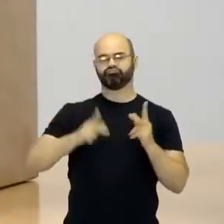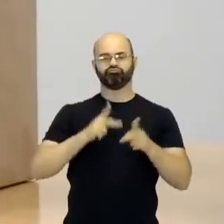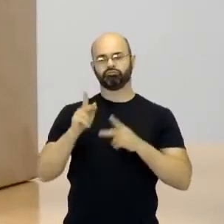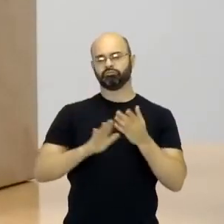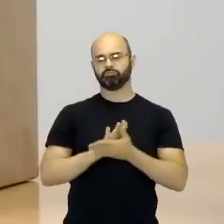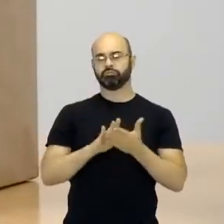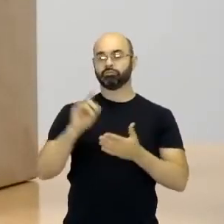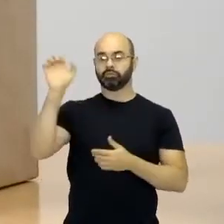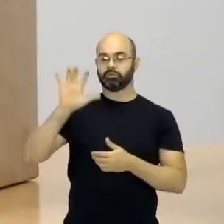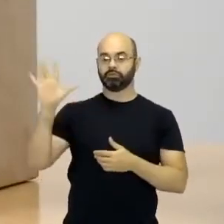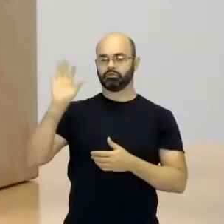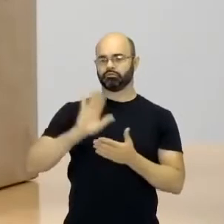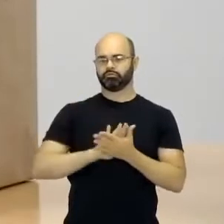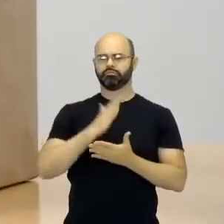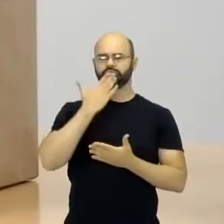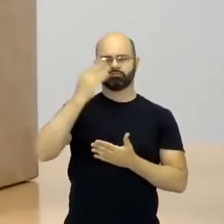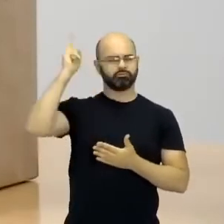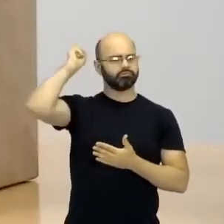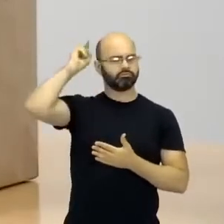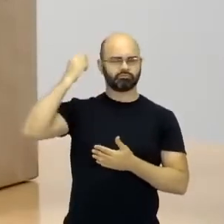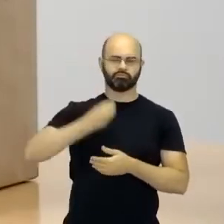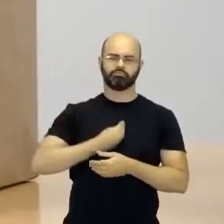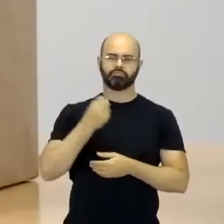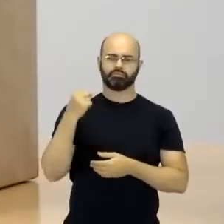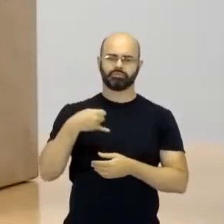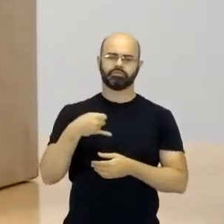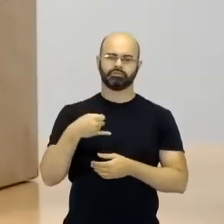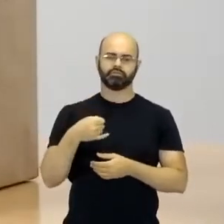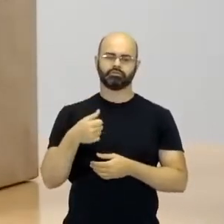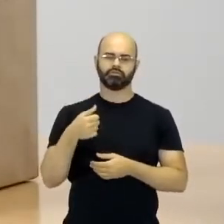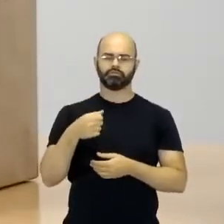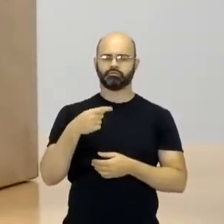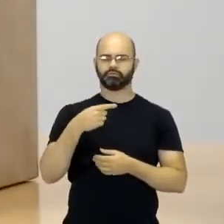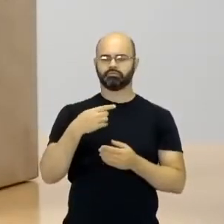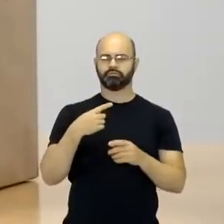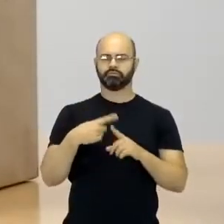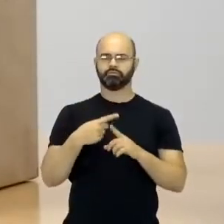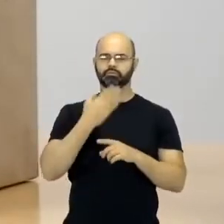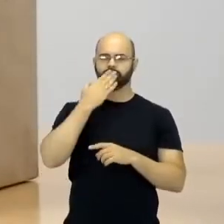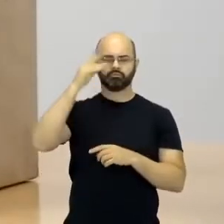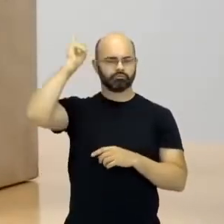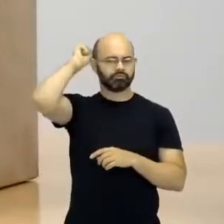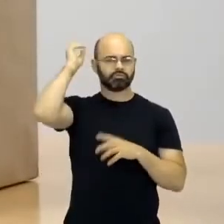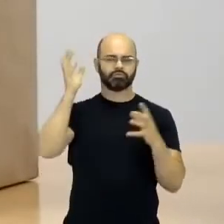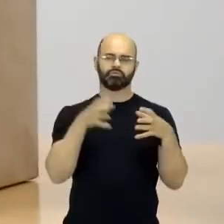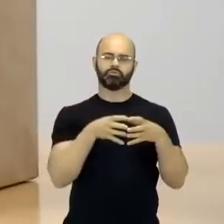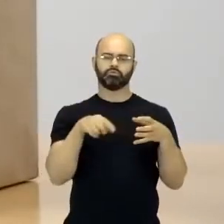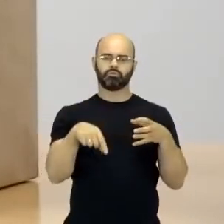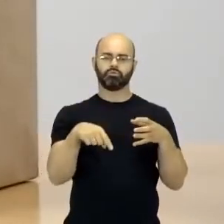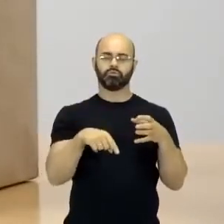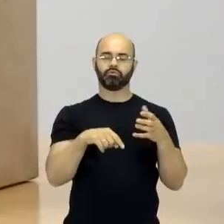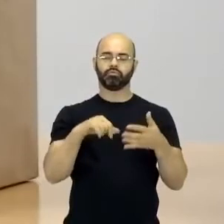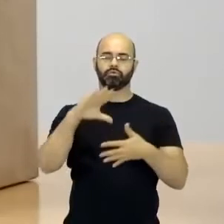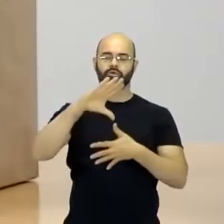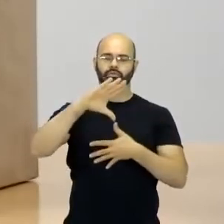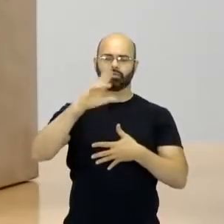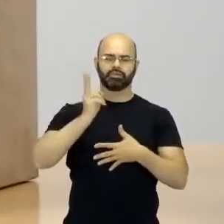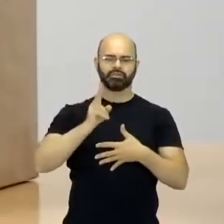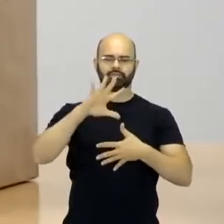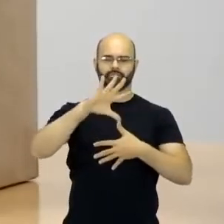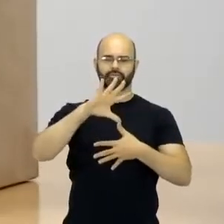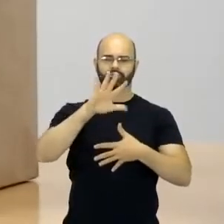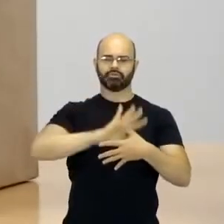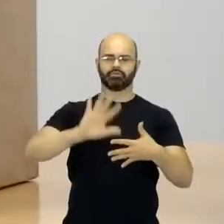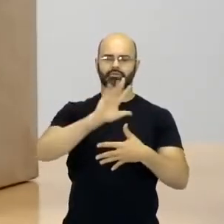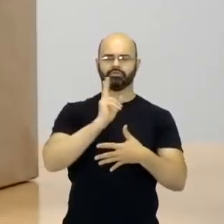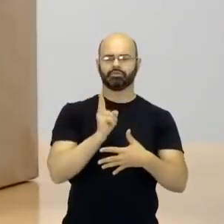por europeus. Tinha indígenas aqui, gente. Sempre existiram os povos indígenas na América. Só que os europeus